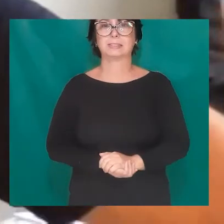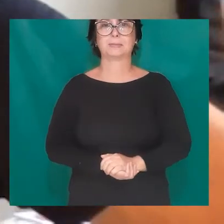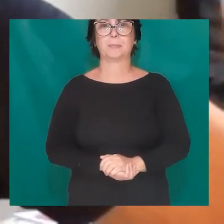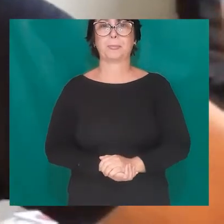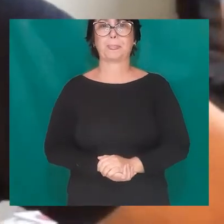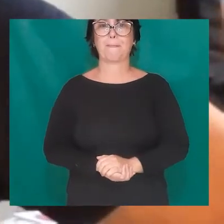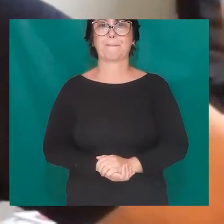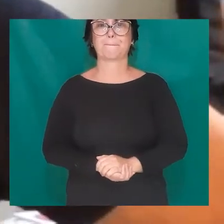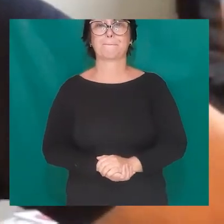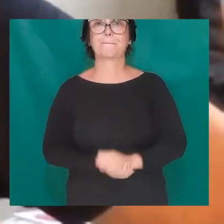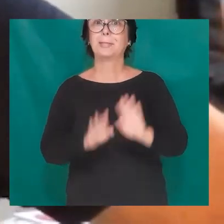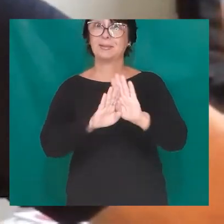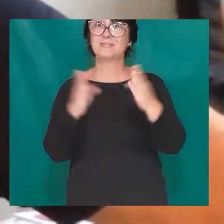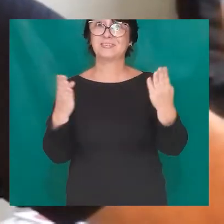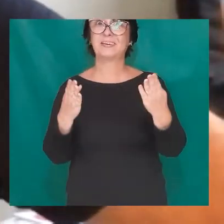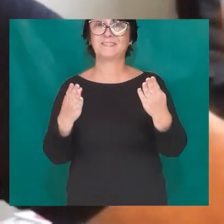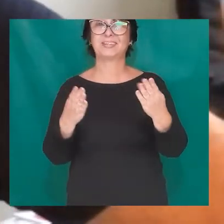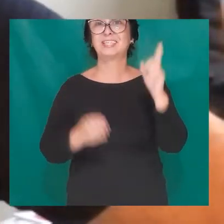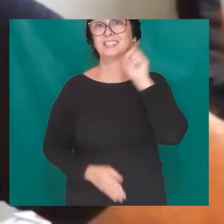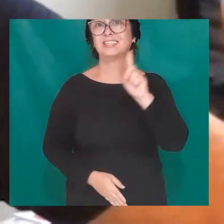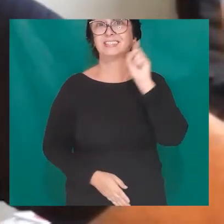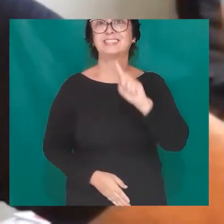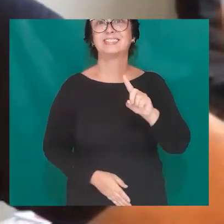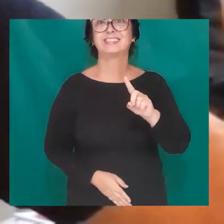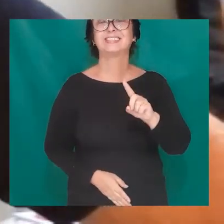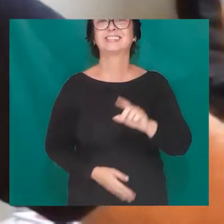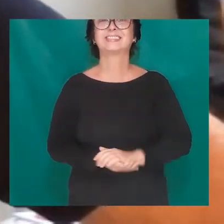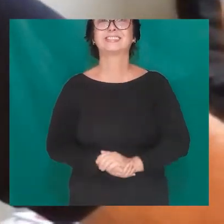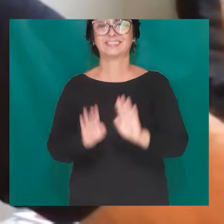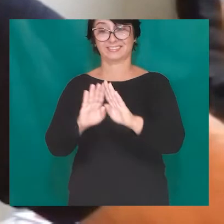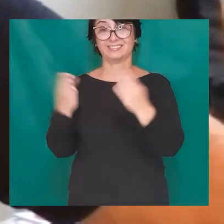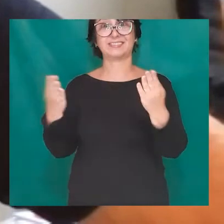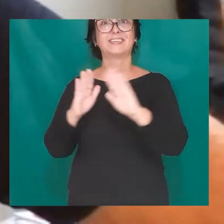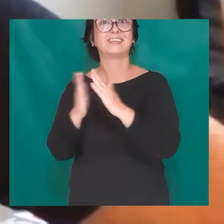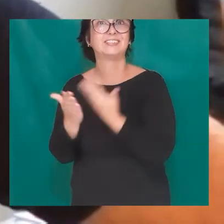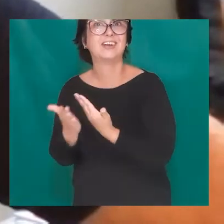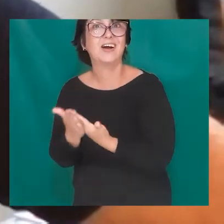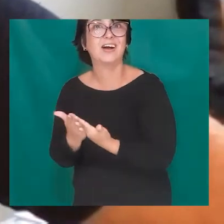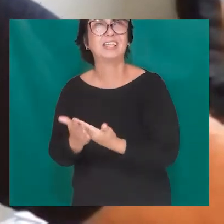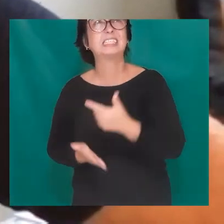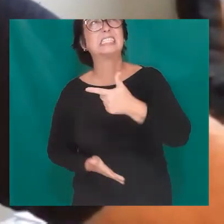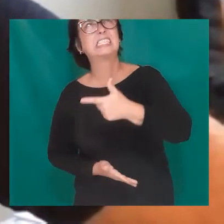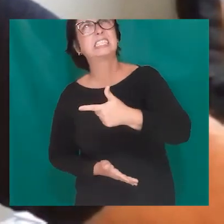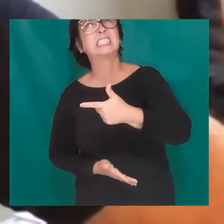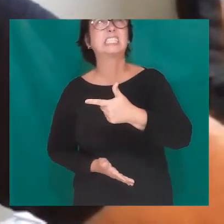seguinte, eu abri uma escola aqui nos Estados Unidos, né? Há um tempo atrás, em